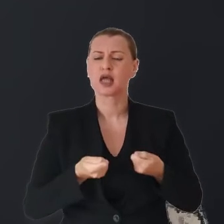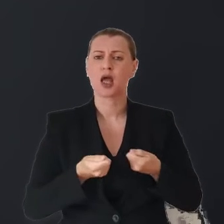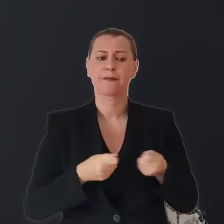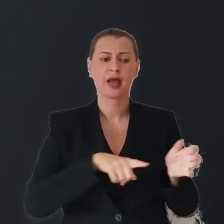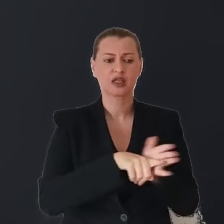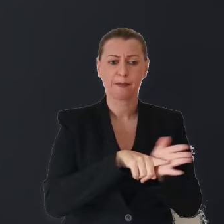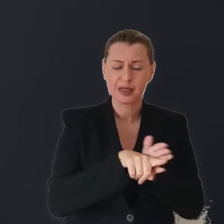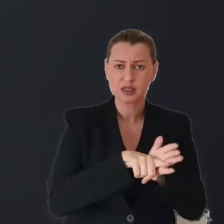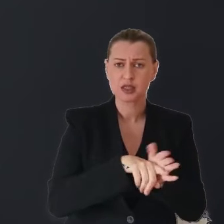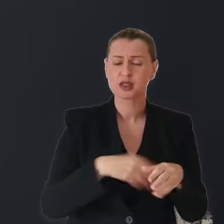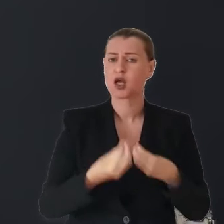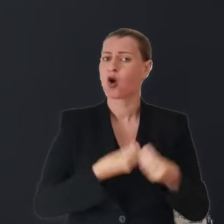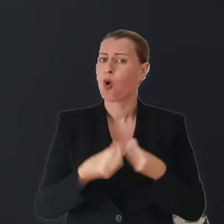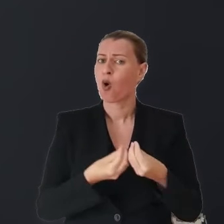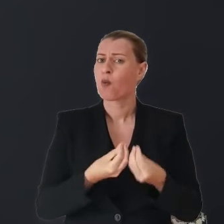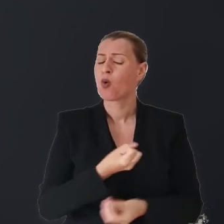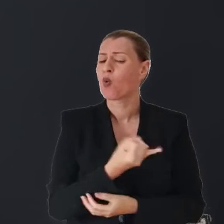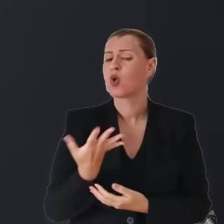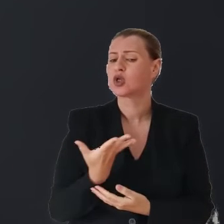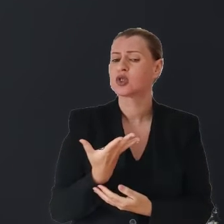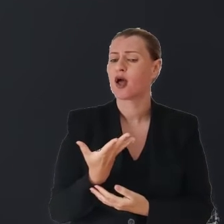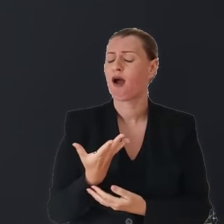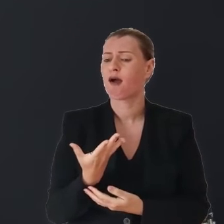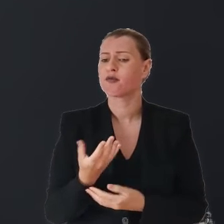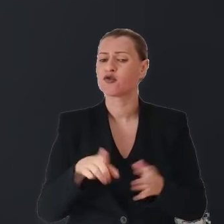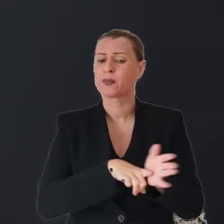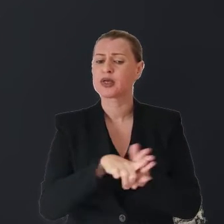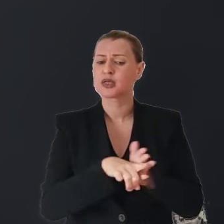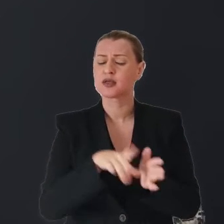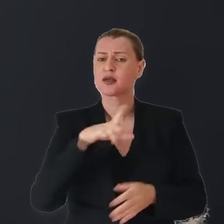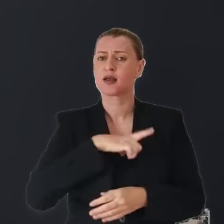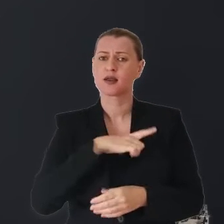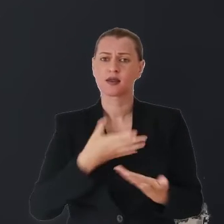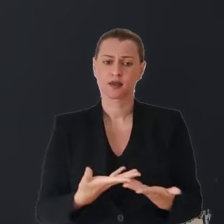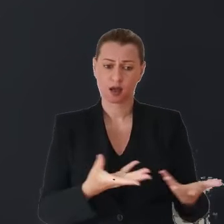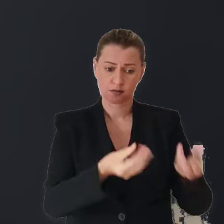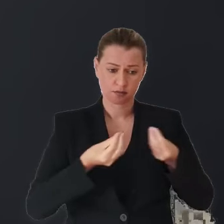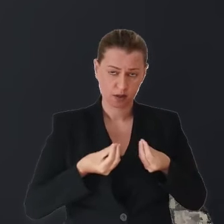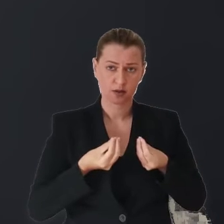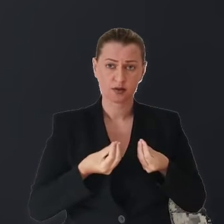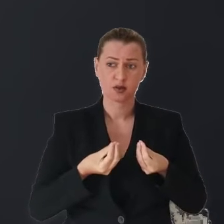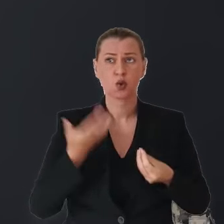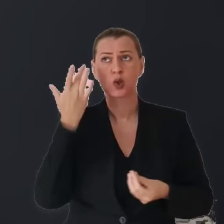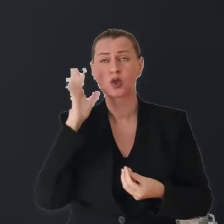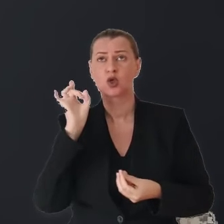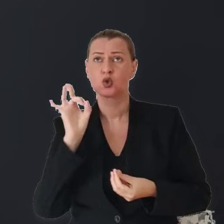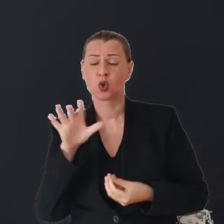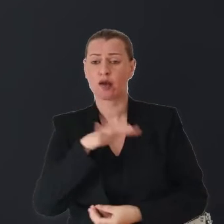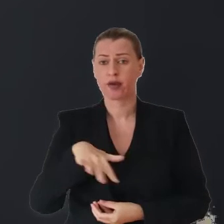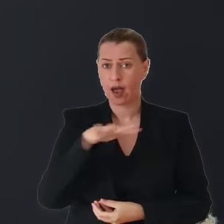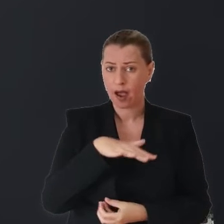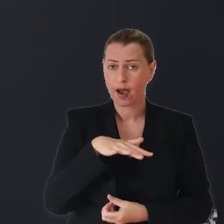pesquisas? Qual a quantidade, o volume de pesquisa que tem sido trazido, não sei se somente